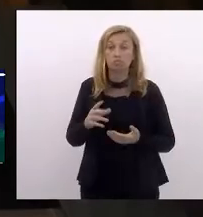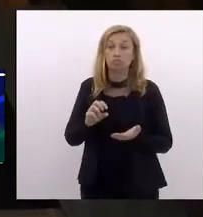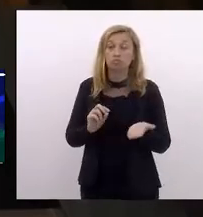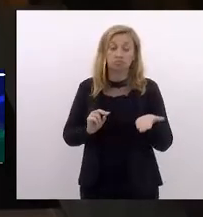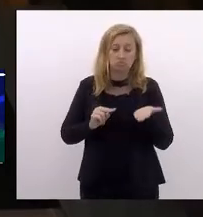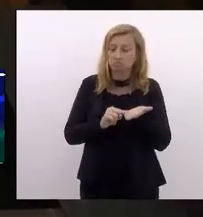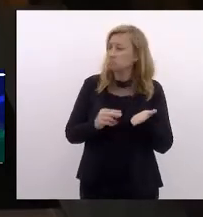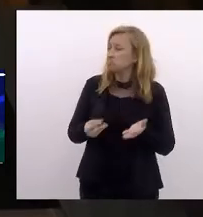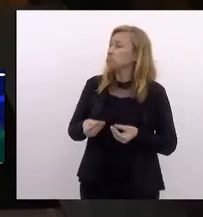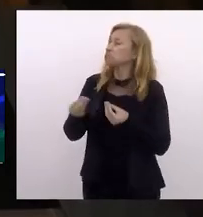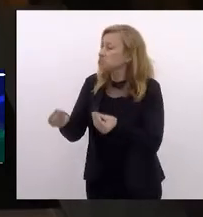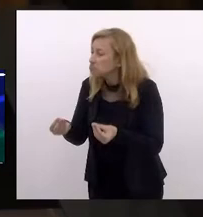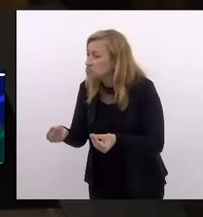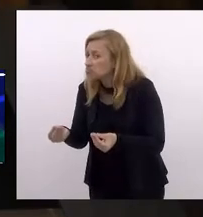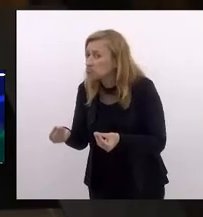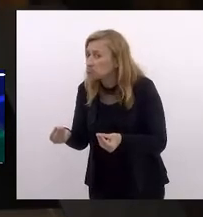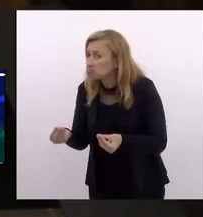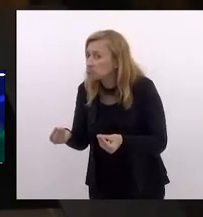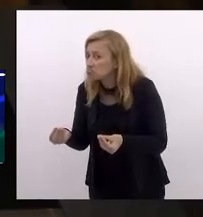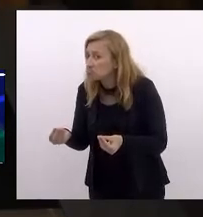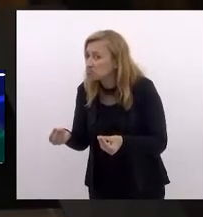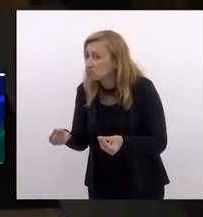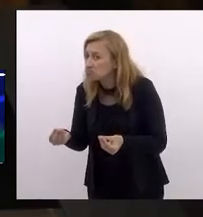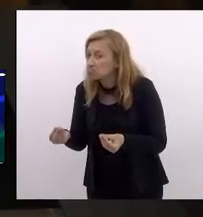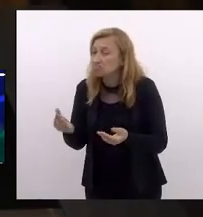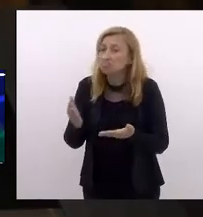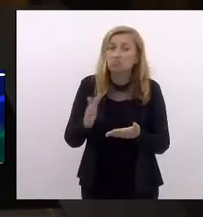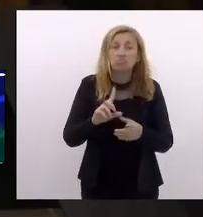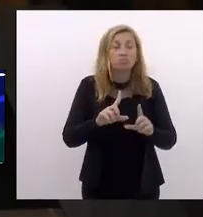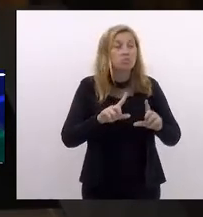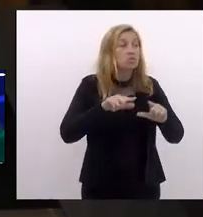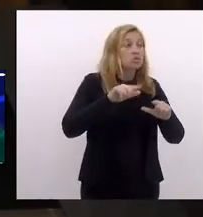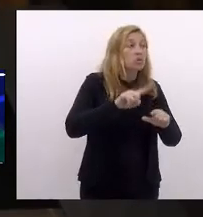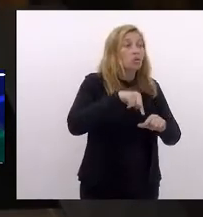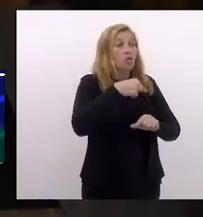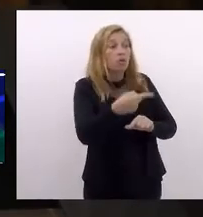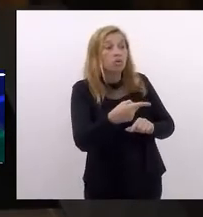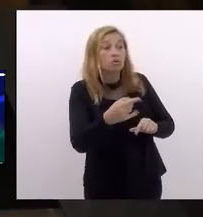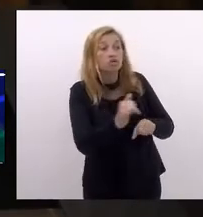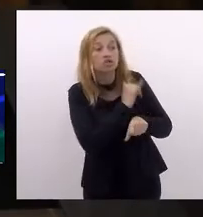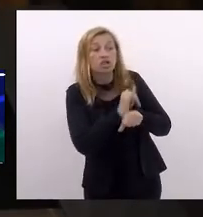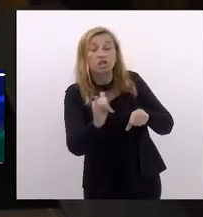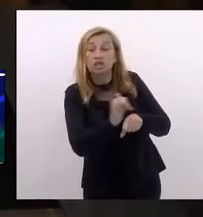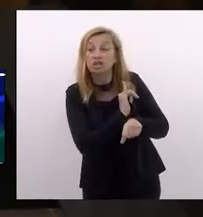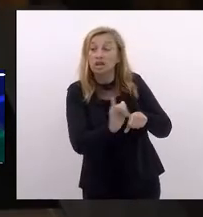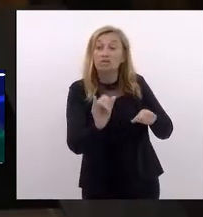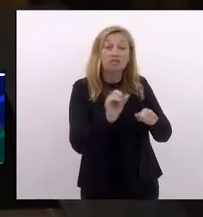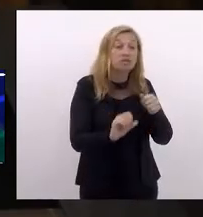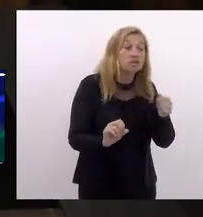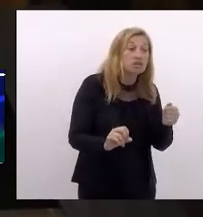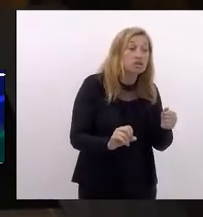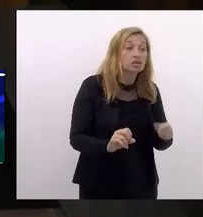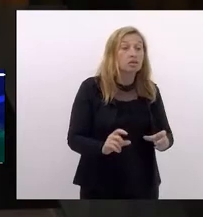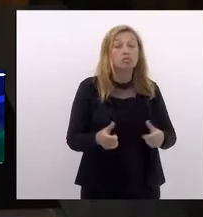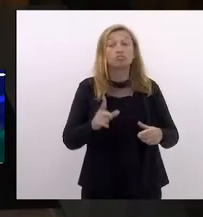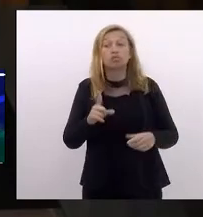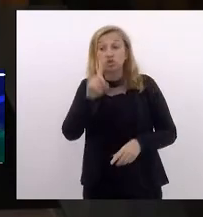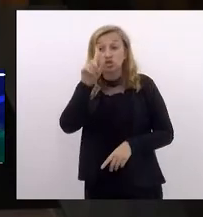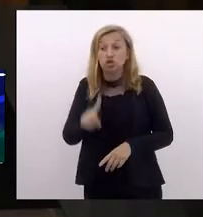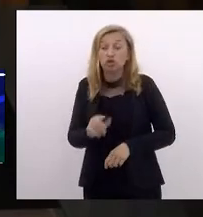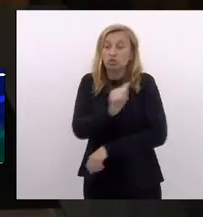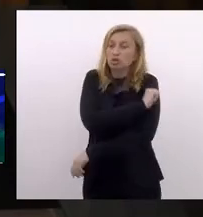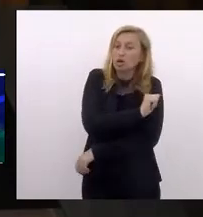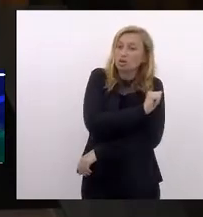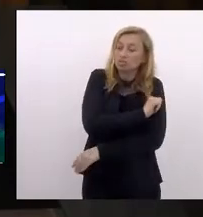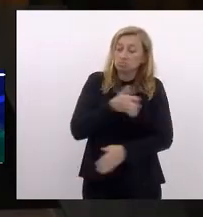simples foram entregues em alguma outra ação foi desenvolvida para garantir o direito à educação dos